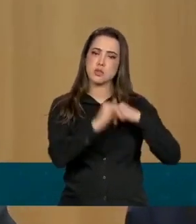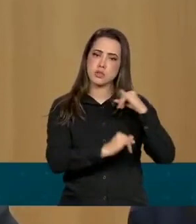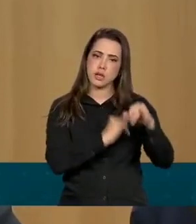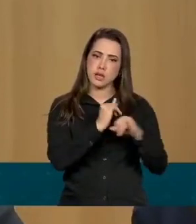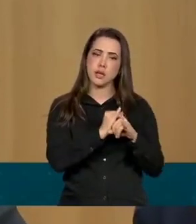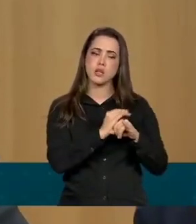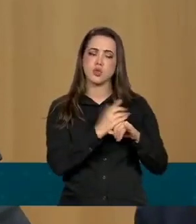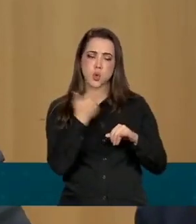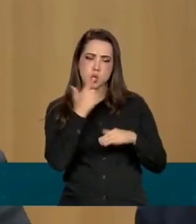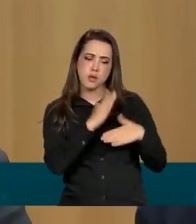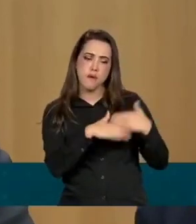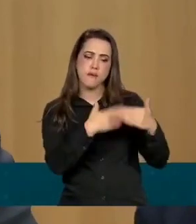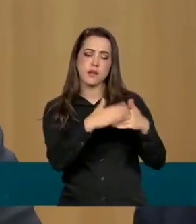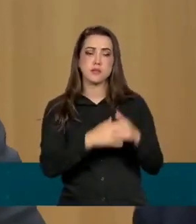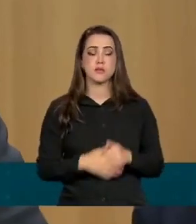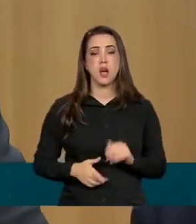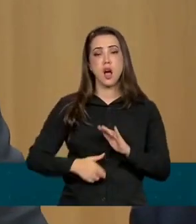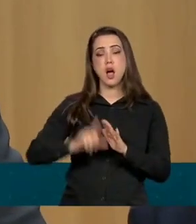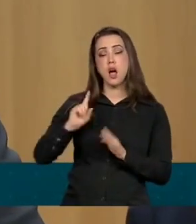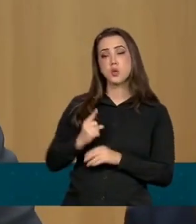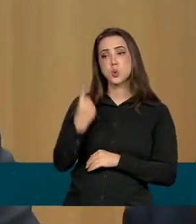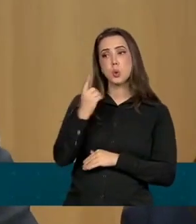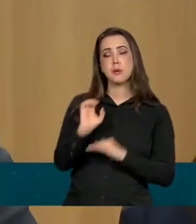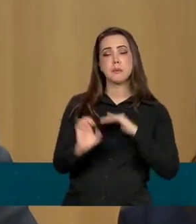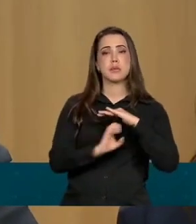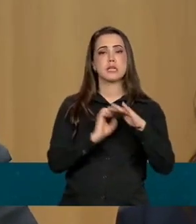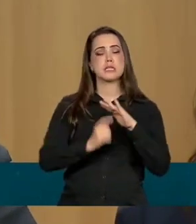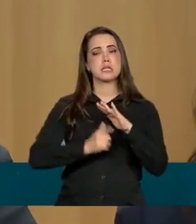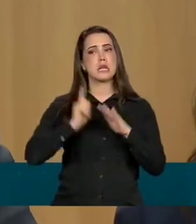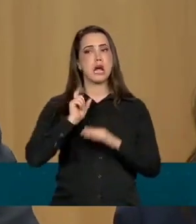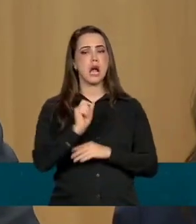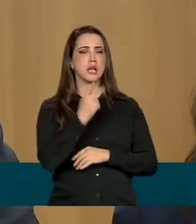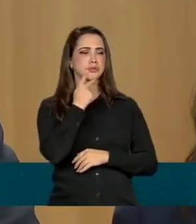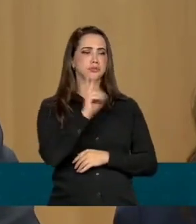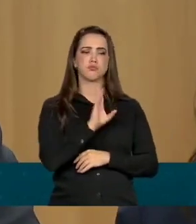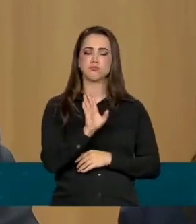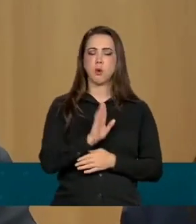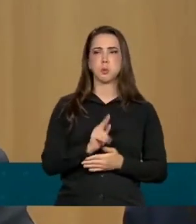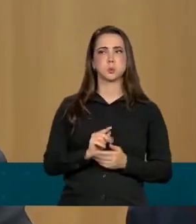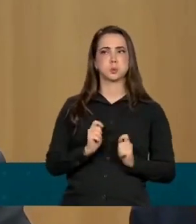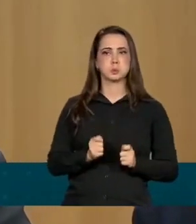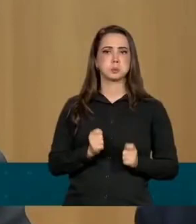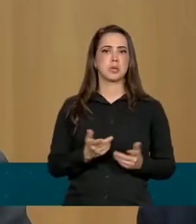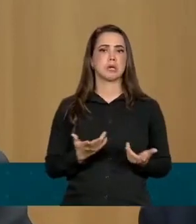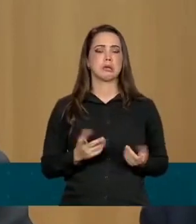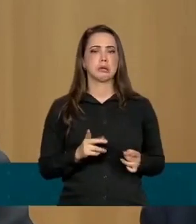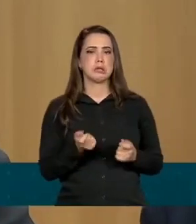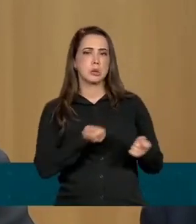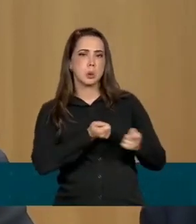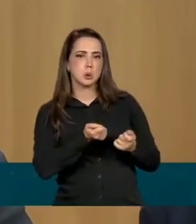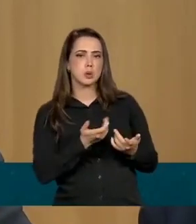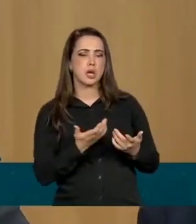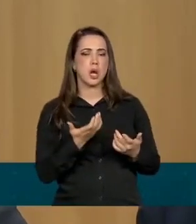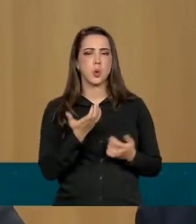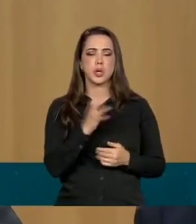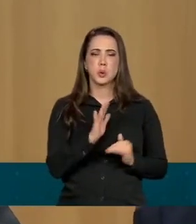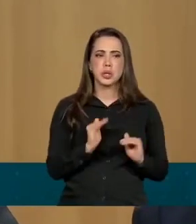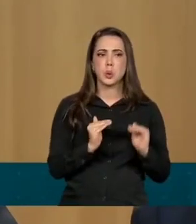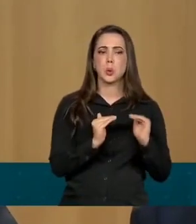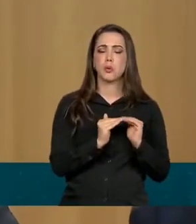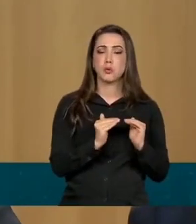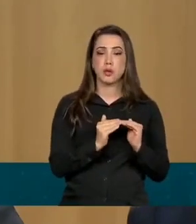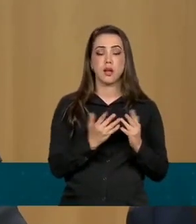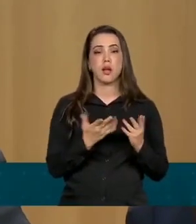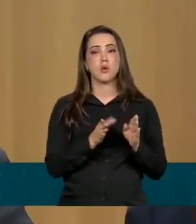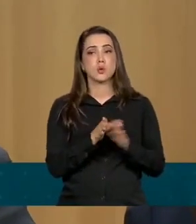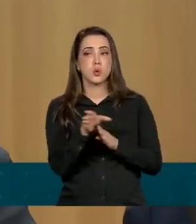principalmente uma determinada empresa que estava muito reticente ou muito resistente